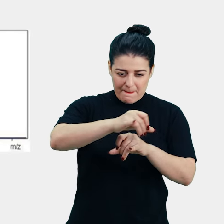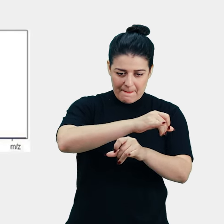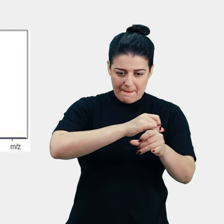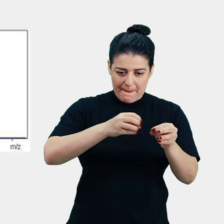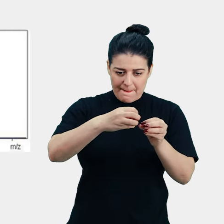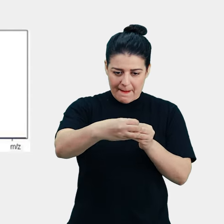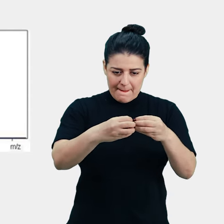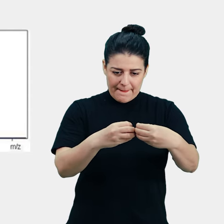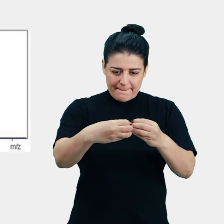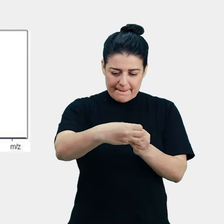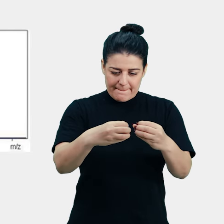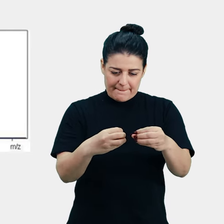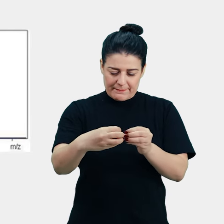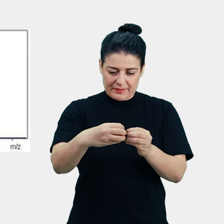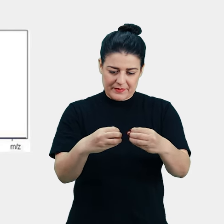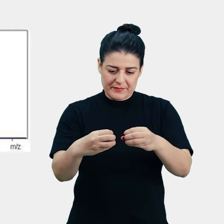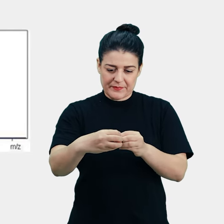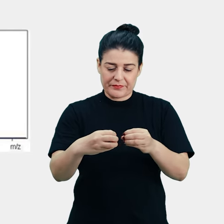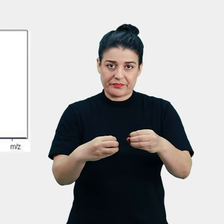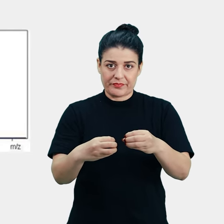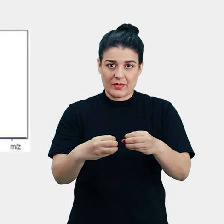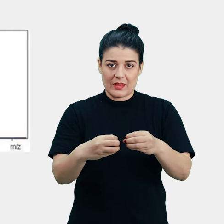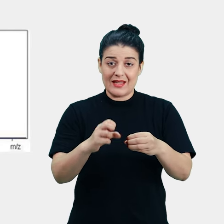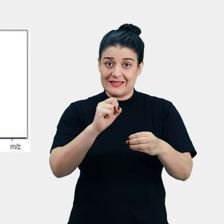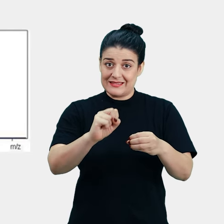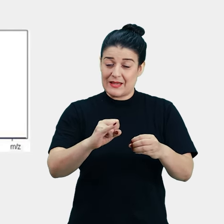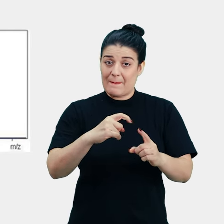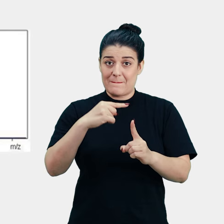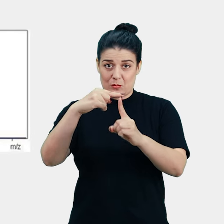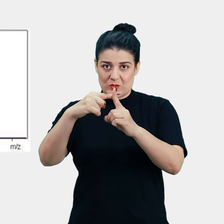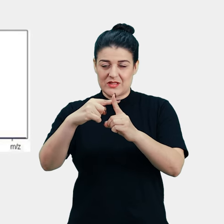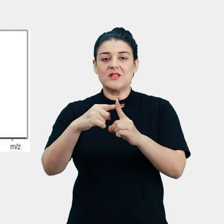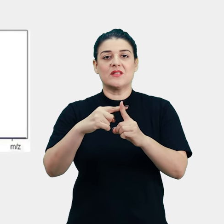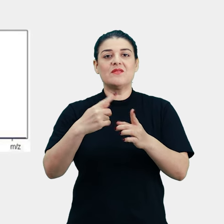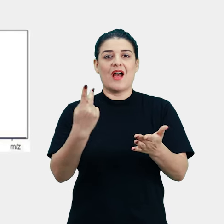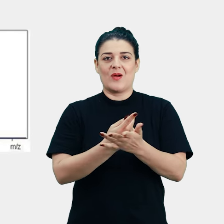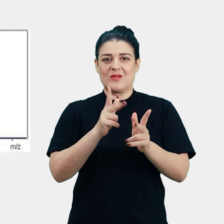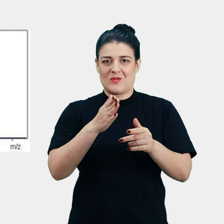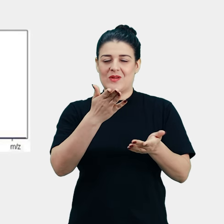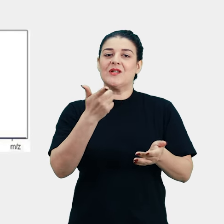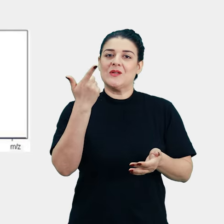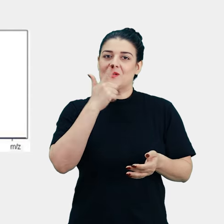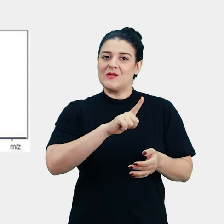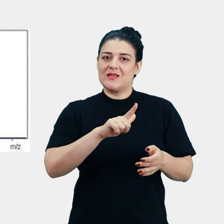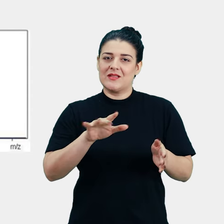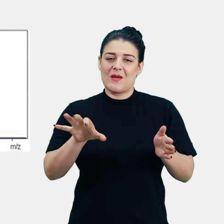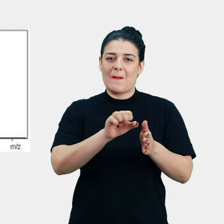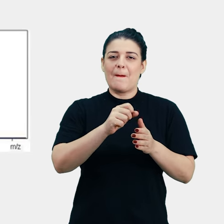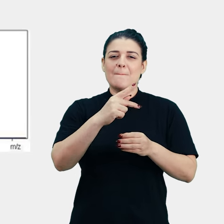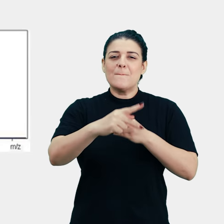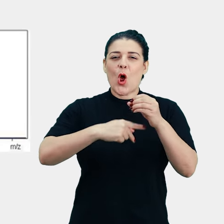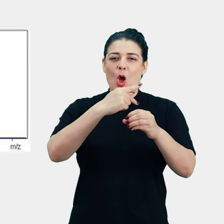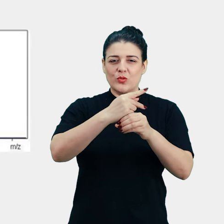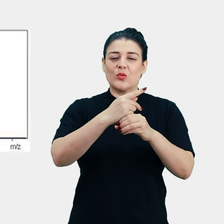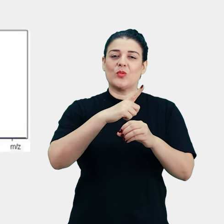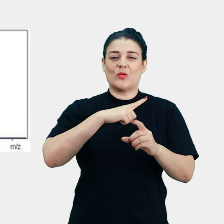que que acontece na fonte de ionização? Se for uma análise em modo positivo, igual aconteceu aqui, ela vai ganhar, né, um próton ali.